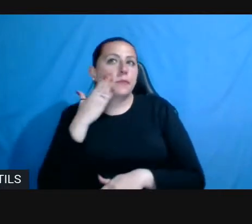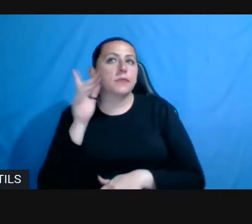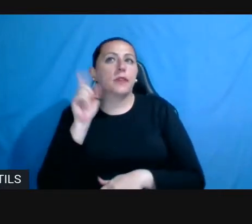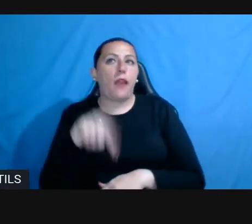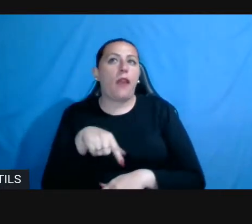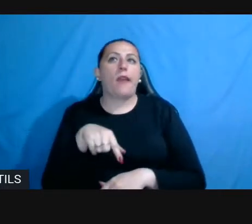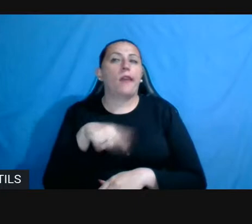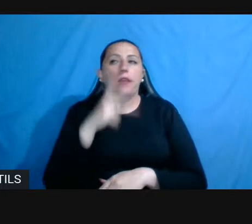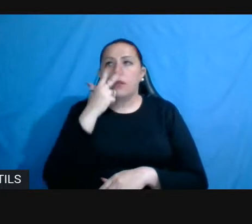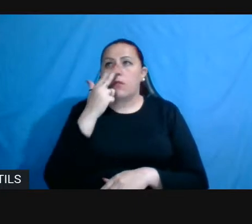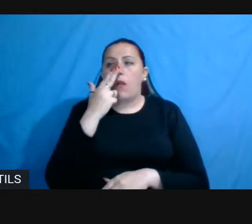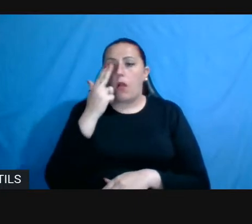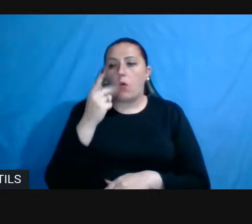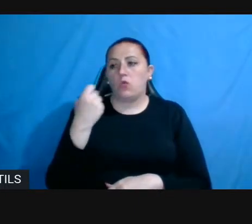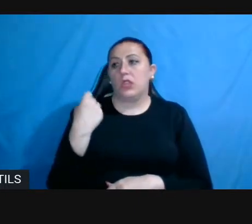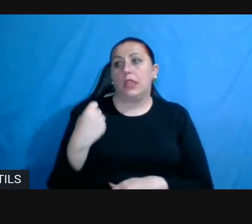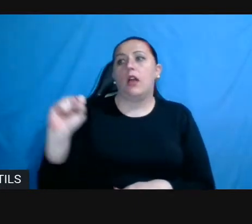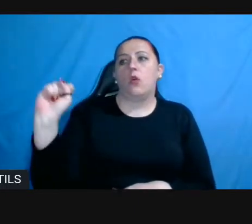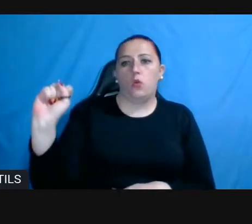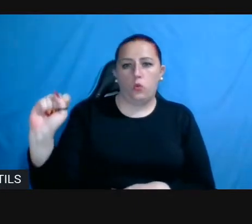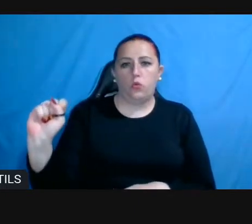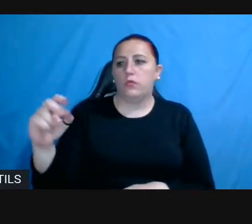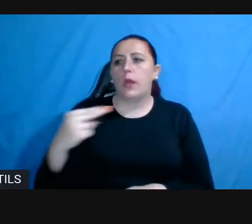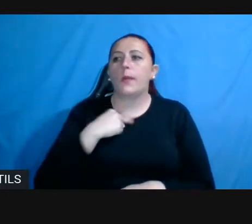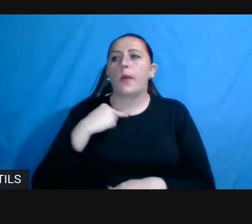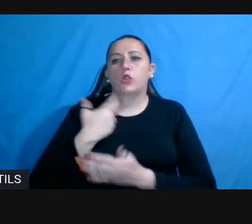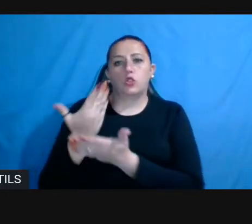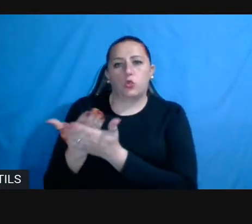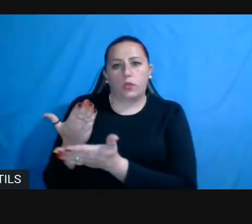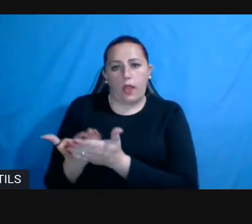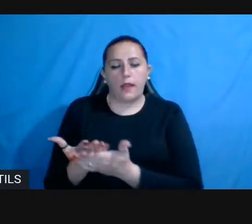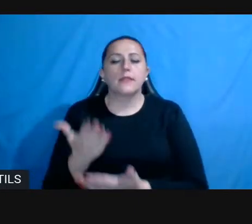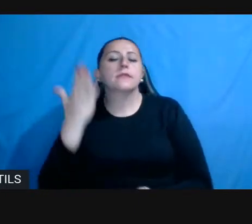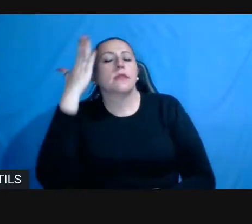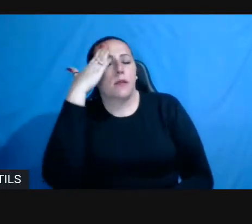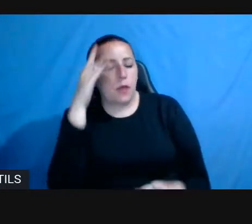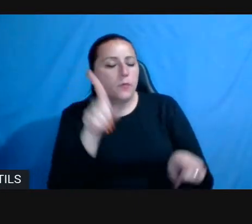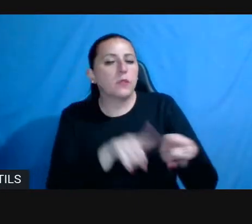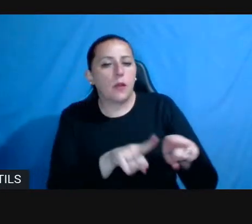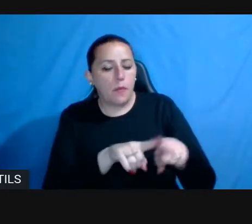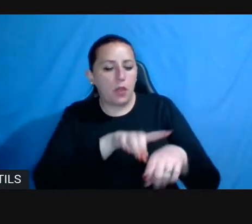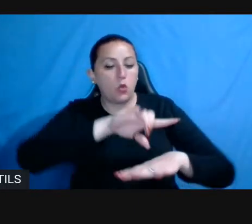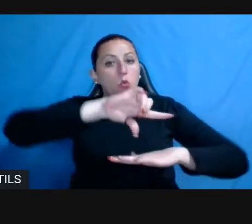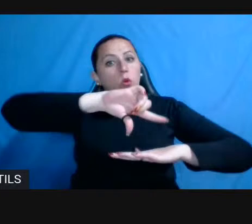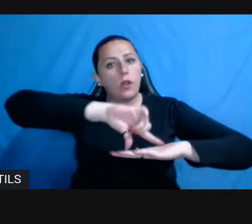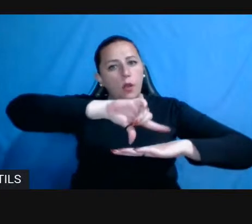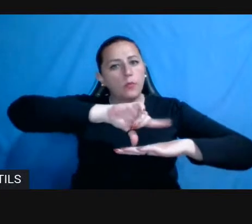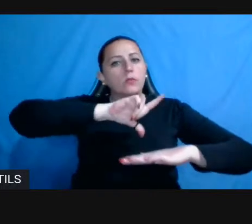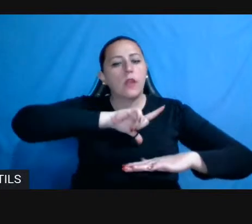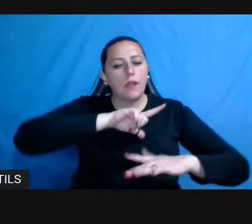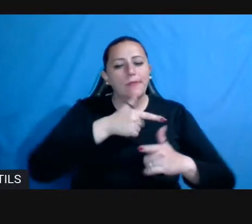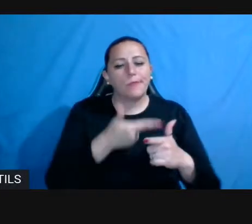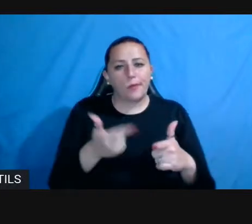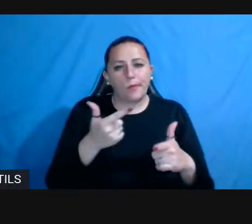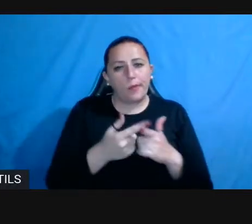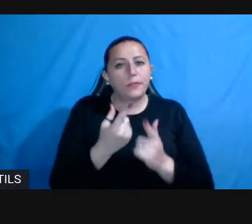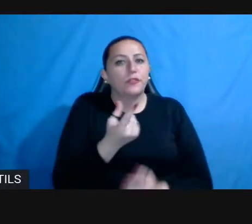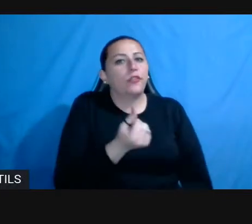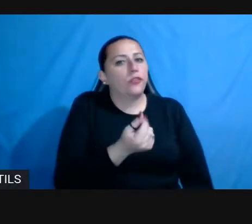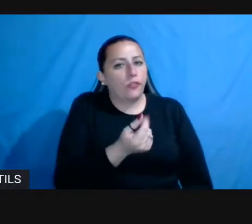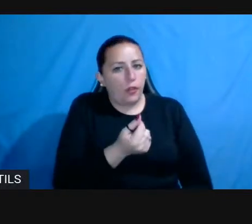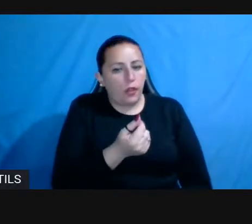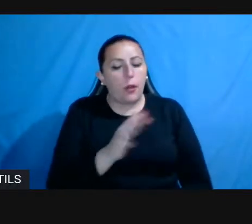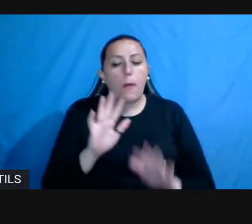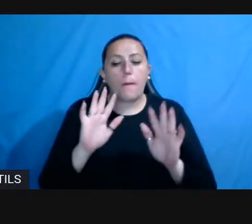financeiras que enfrentamos, que o campus vem enfrentando, mas estaremos trabalhando para que isso possa ser,